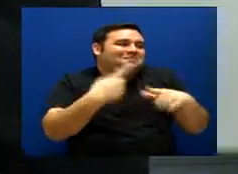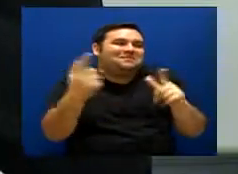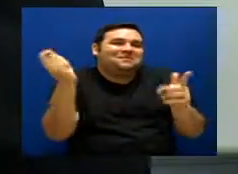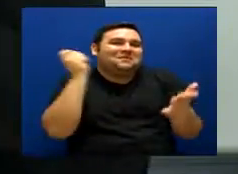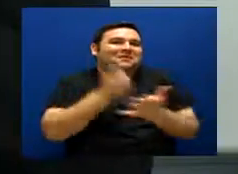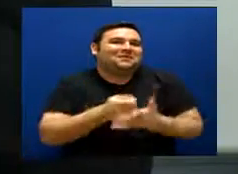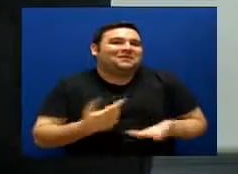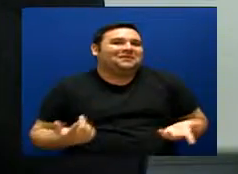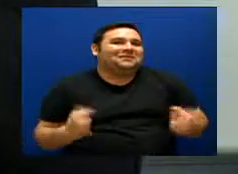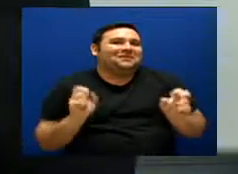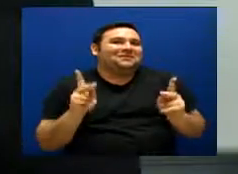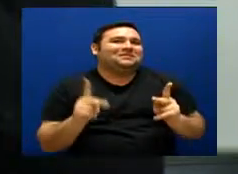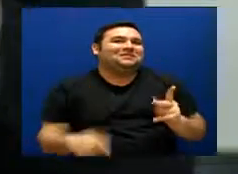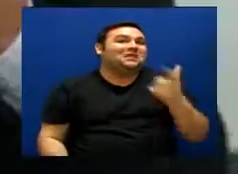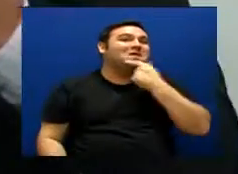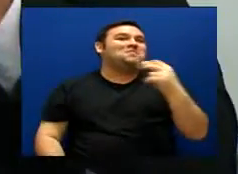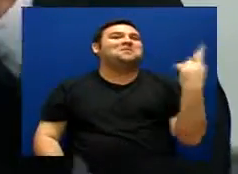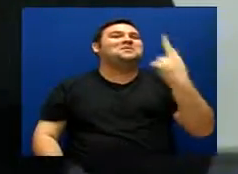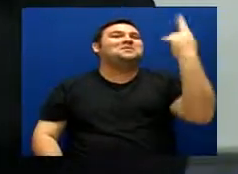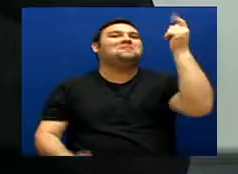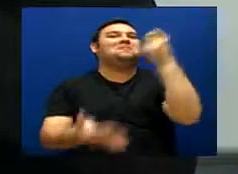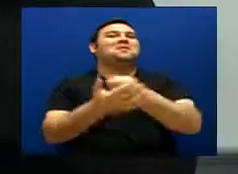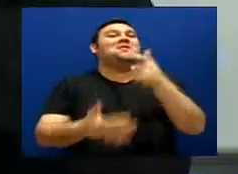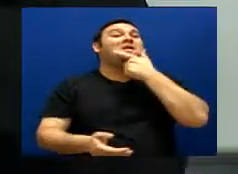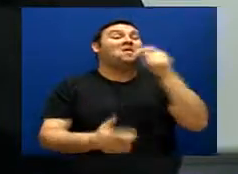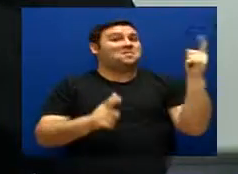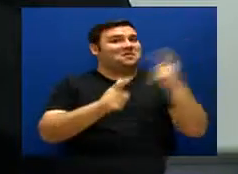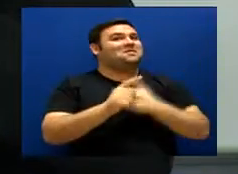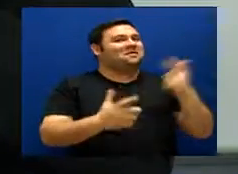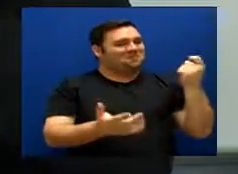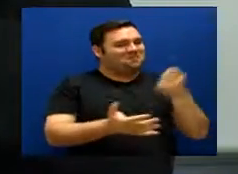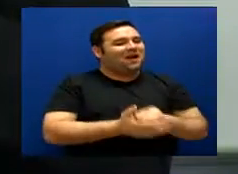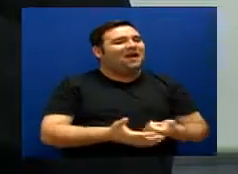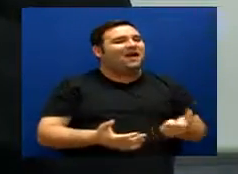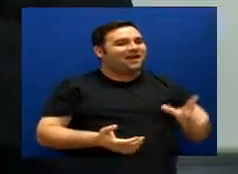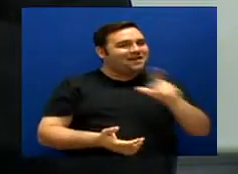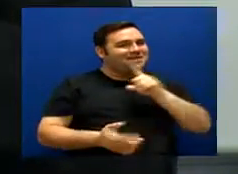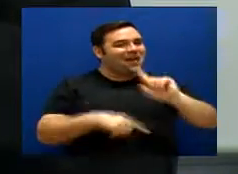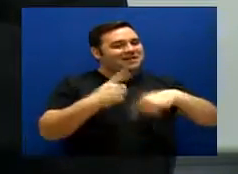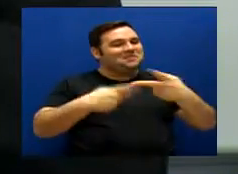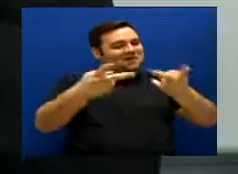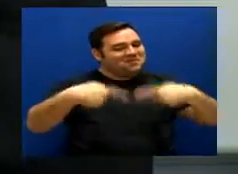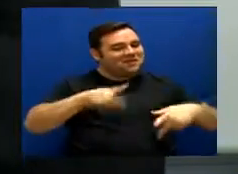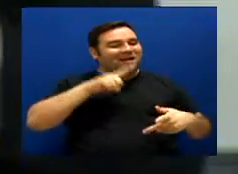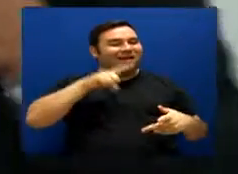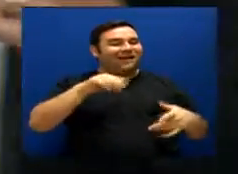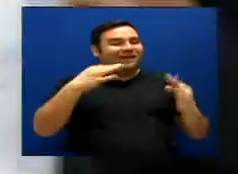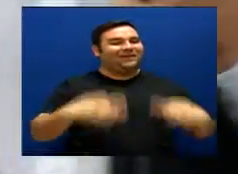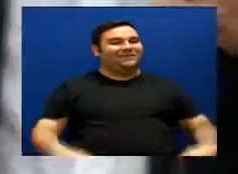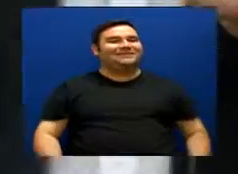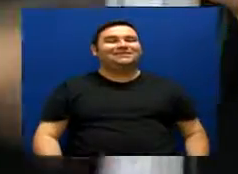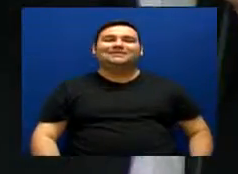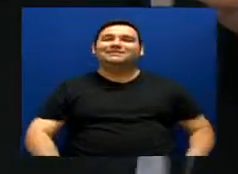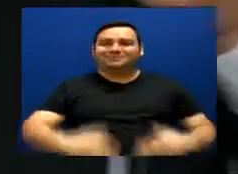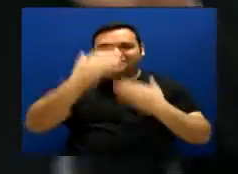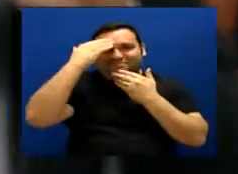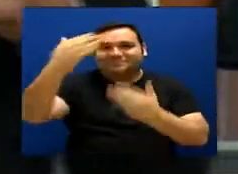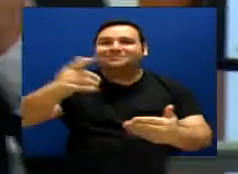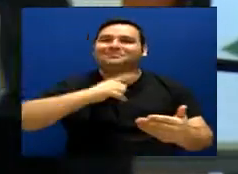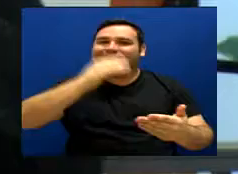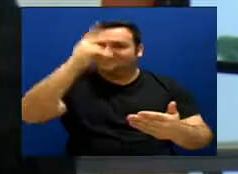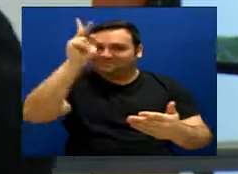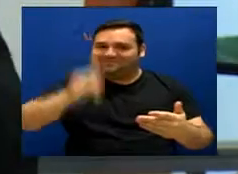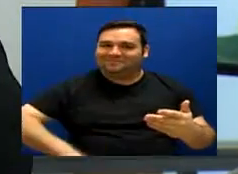paga. Eu sei, o Manga pagou. O Hudson comeu fiado lá, mas que ele foi me visitar depois do jogo, ele foi. Muito obrigado,